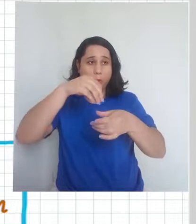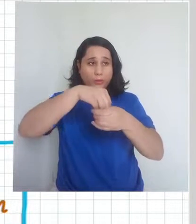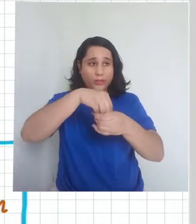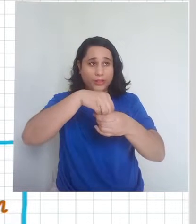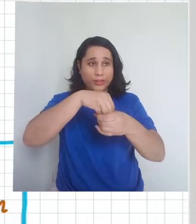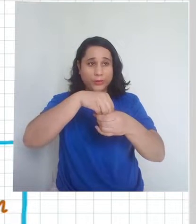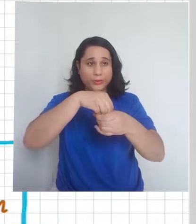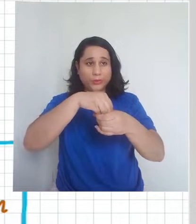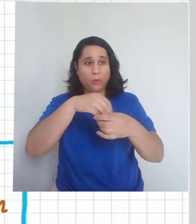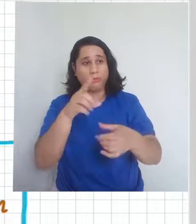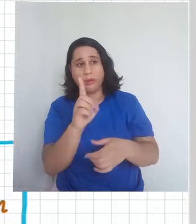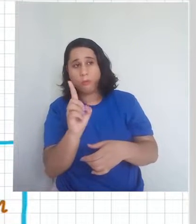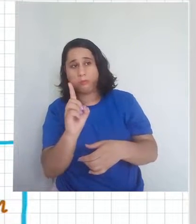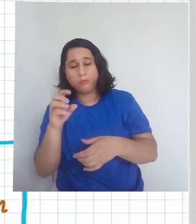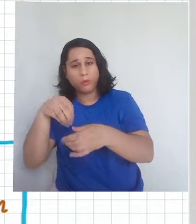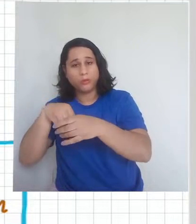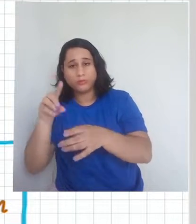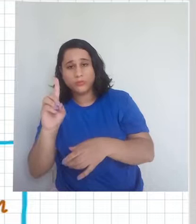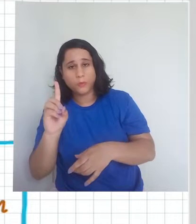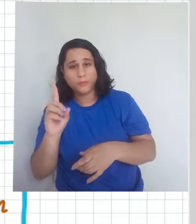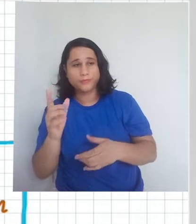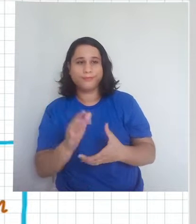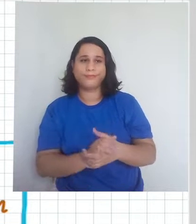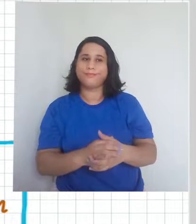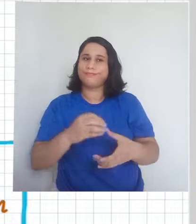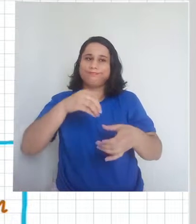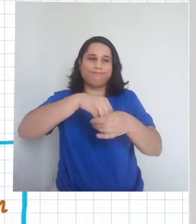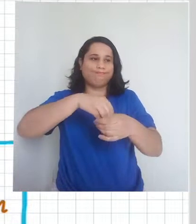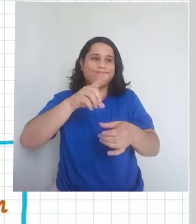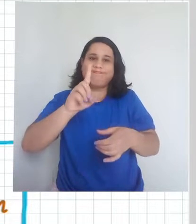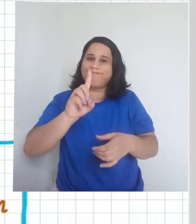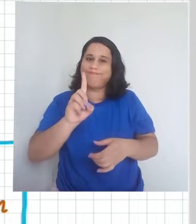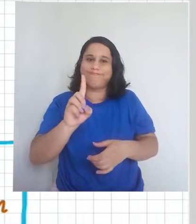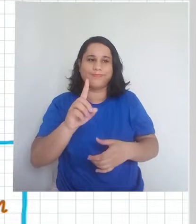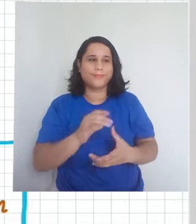está contido ou não está contido? Não está contido.